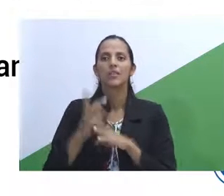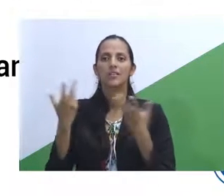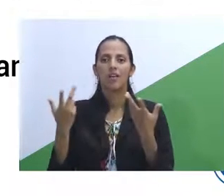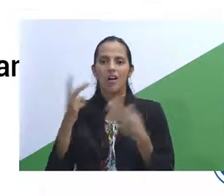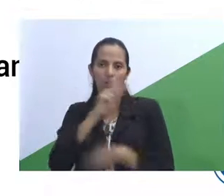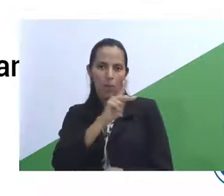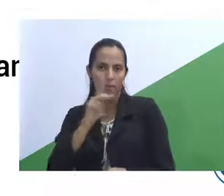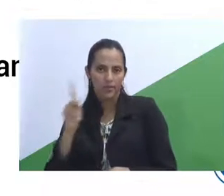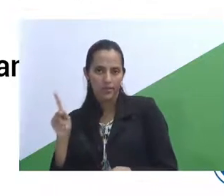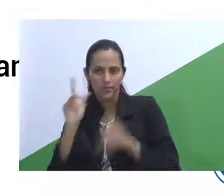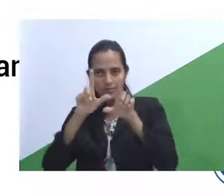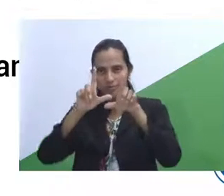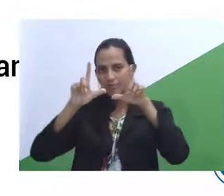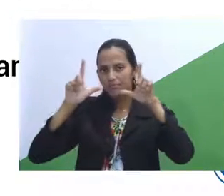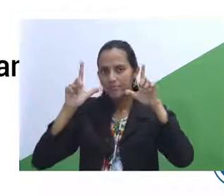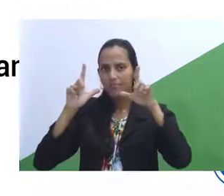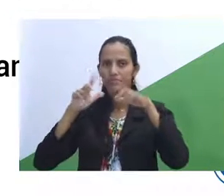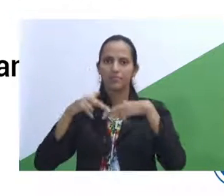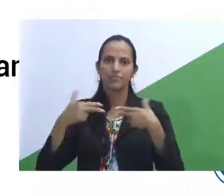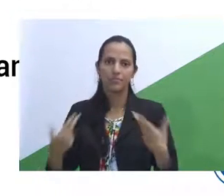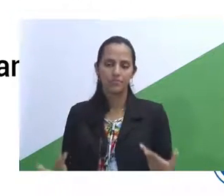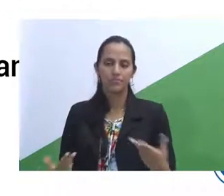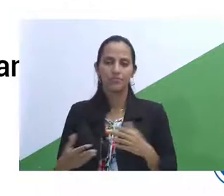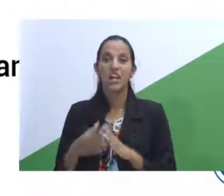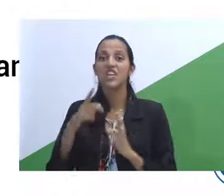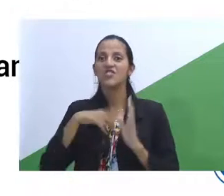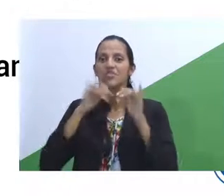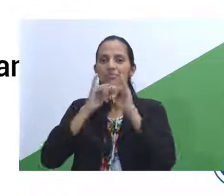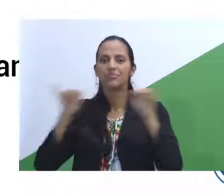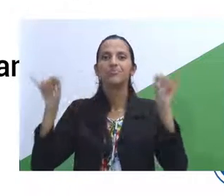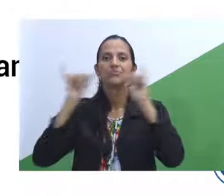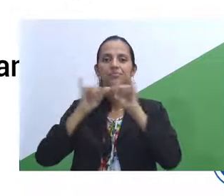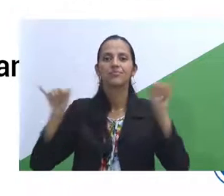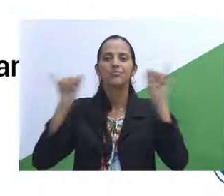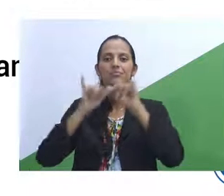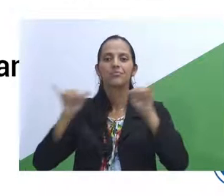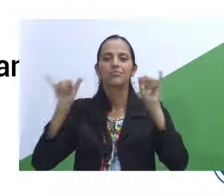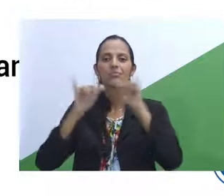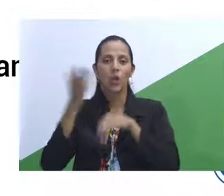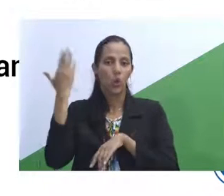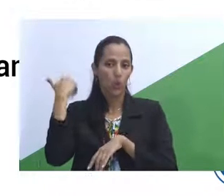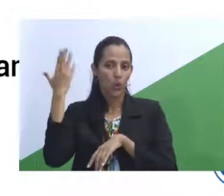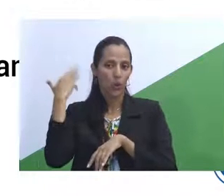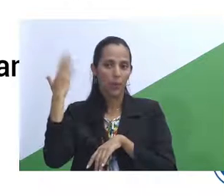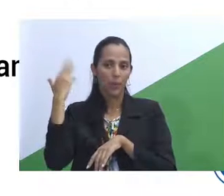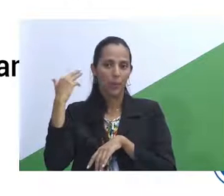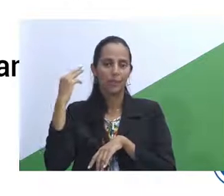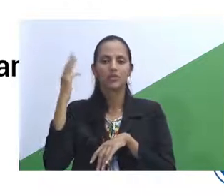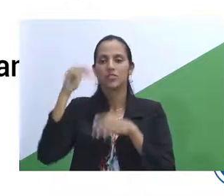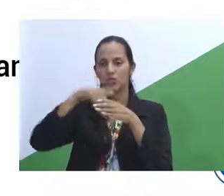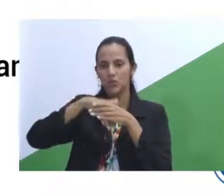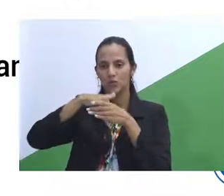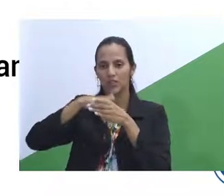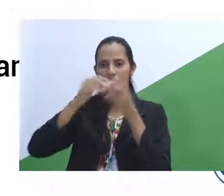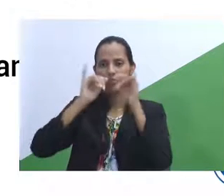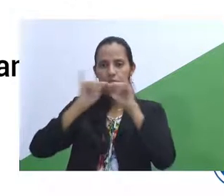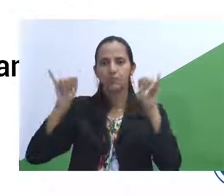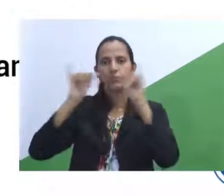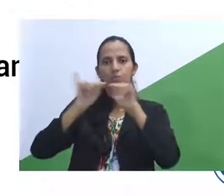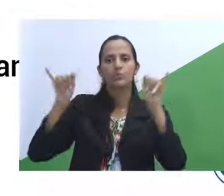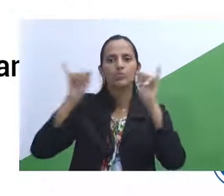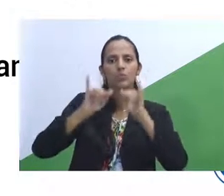Um exemplo disso vai ser exatamente aí a propaganda, que é utilizada em todos os períodos da era Vargas,